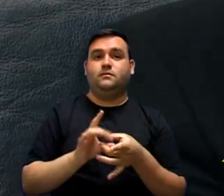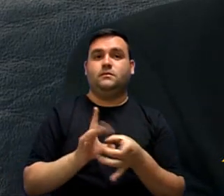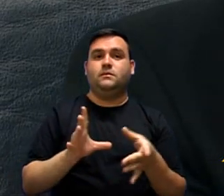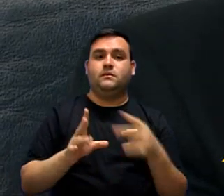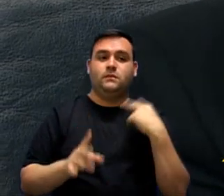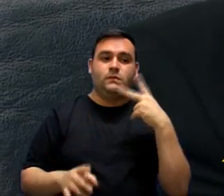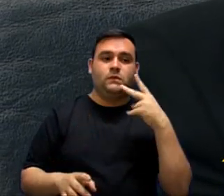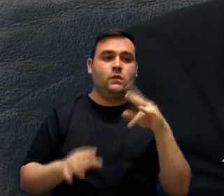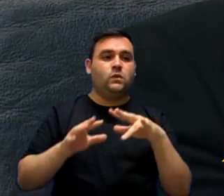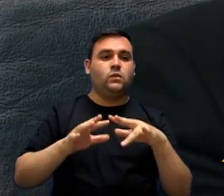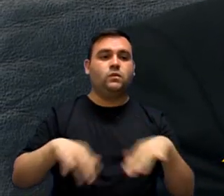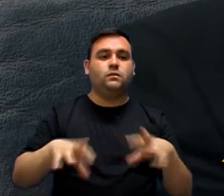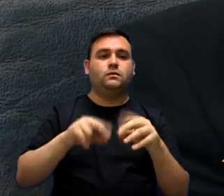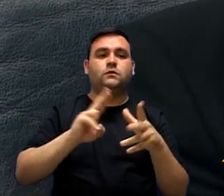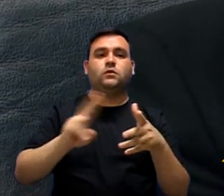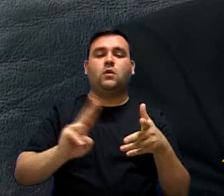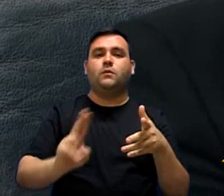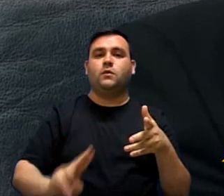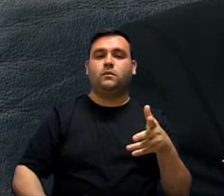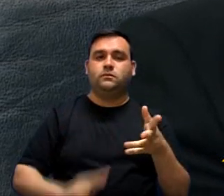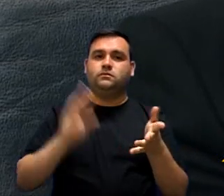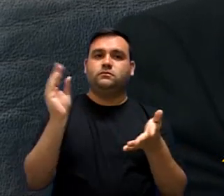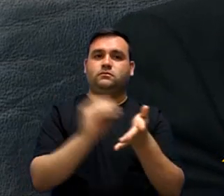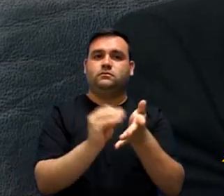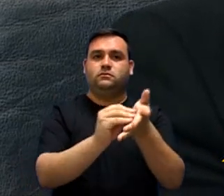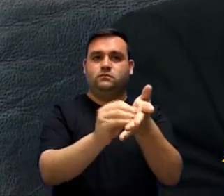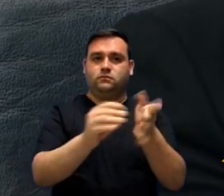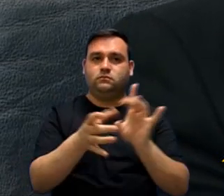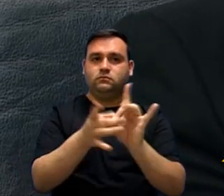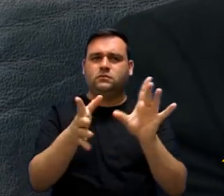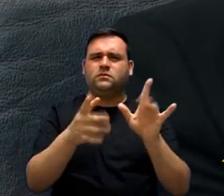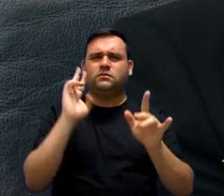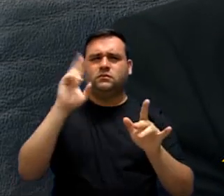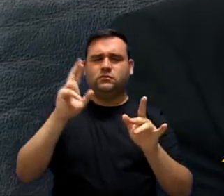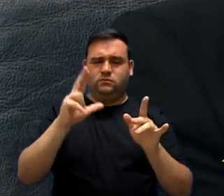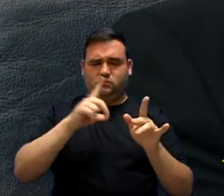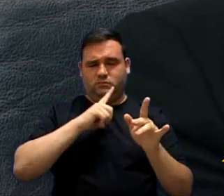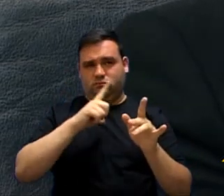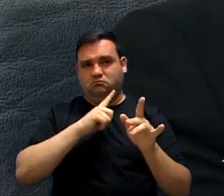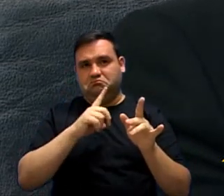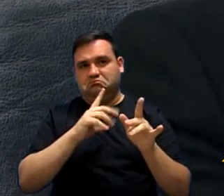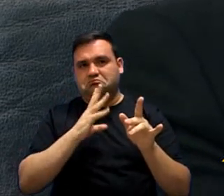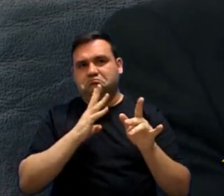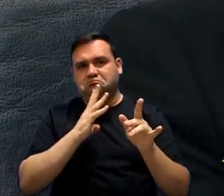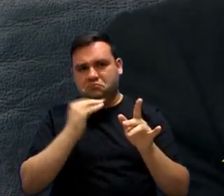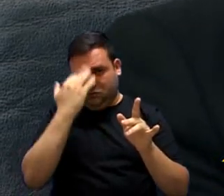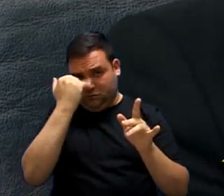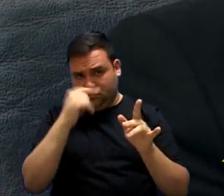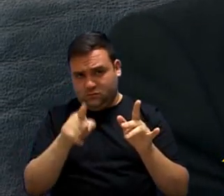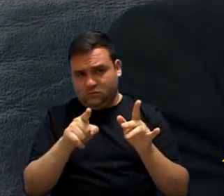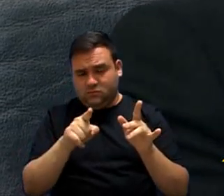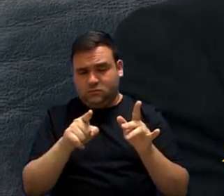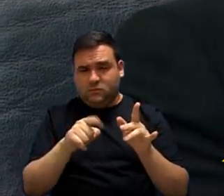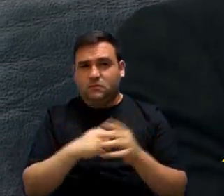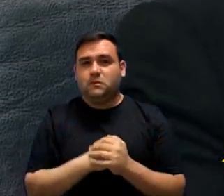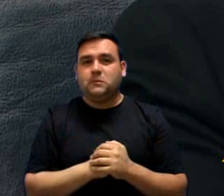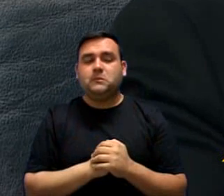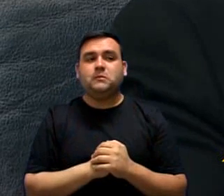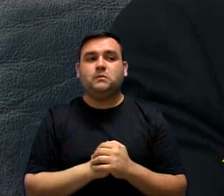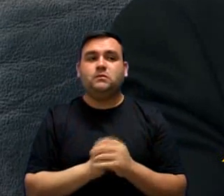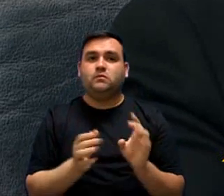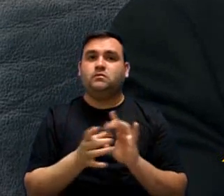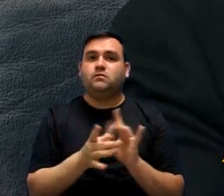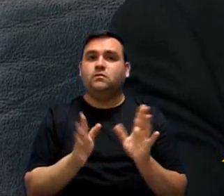autorizou os vereadores fazerem denominação de rua. Vossa Excelência tem informação sobre isso? Já